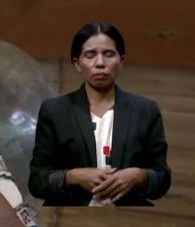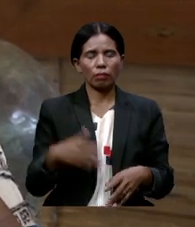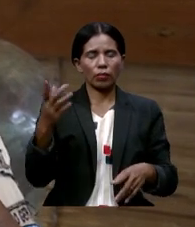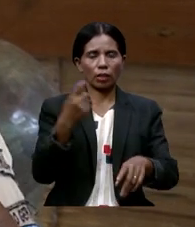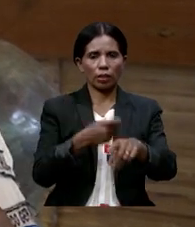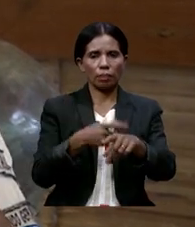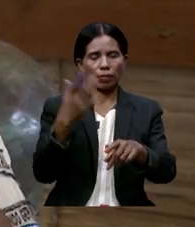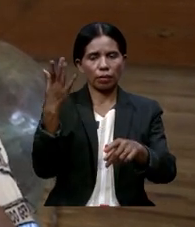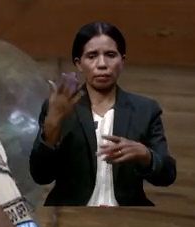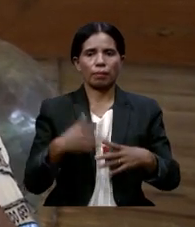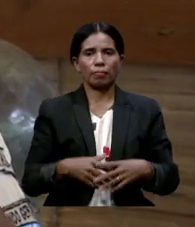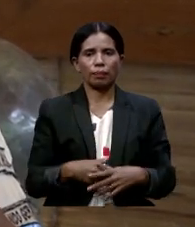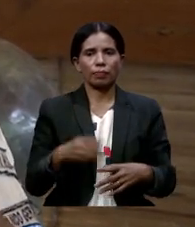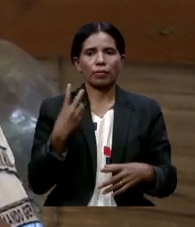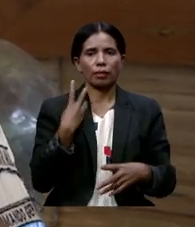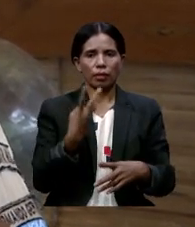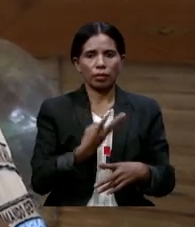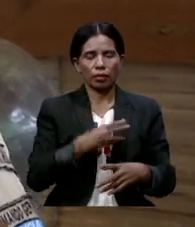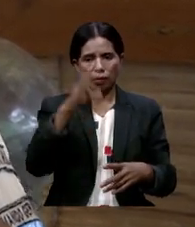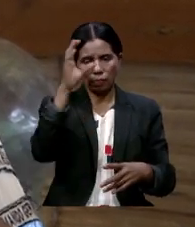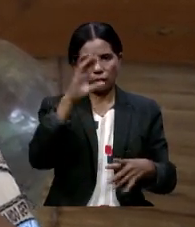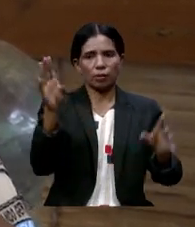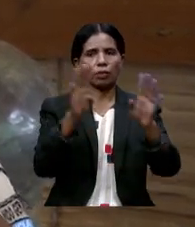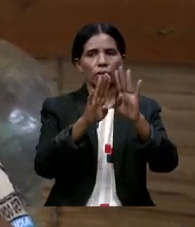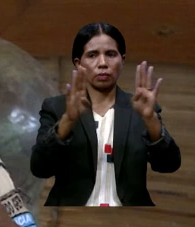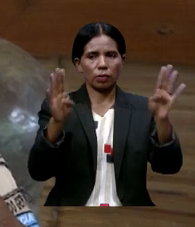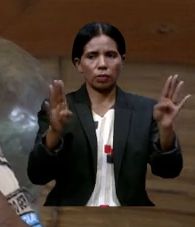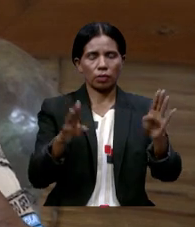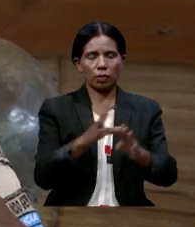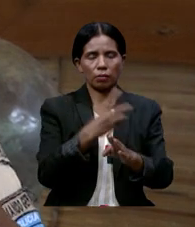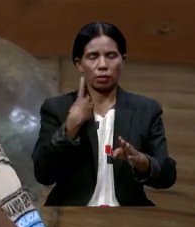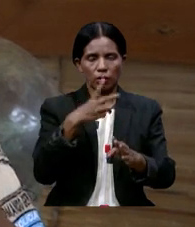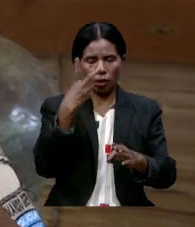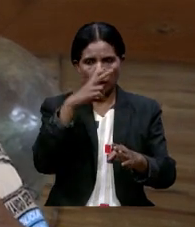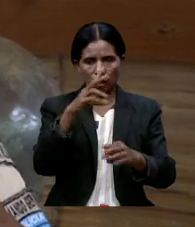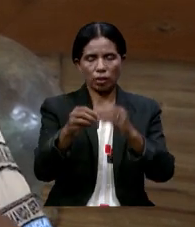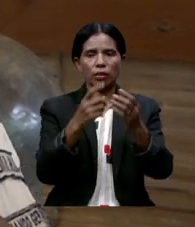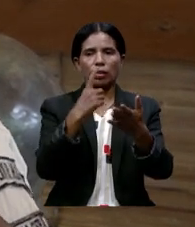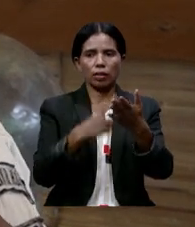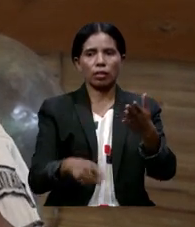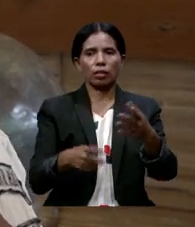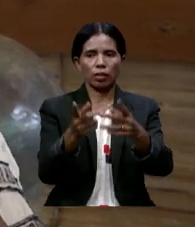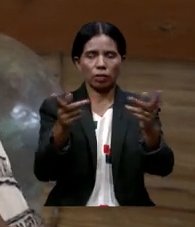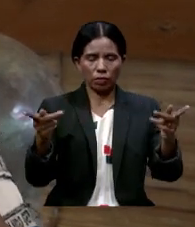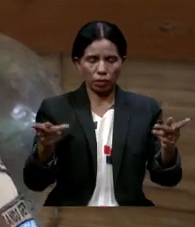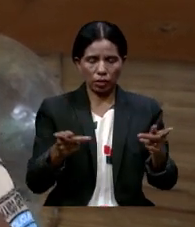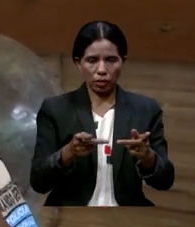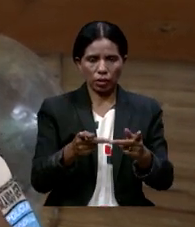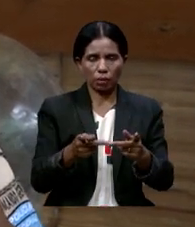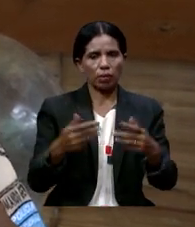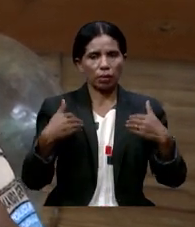ne ba ita buka to localiza ne nia pontos ne mesmo ka saia nessa fatin e acontecimentos ne